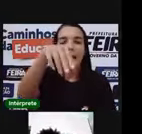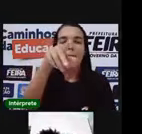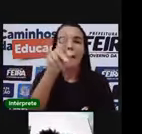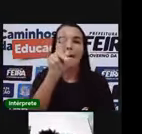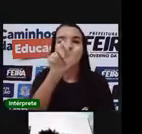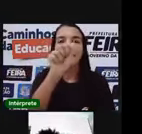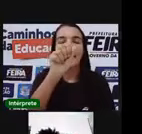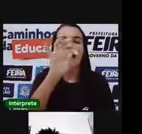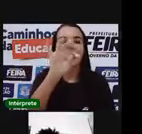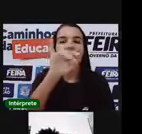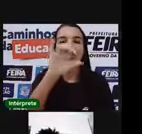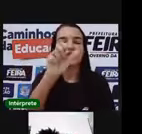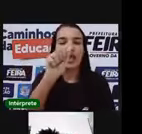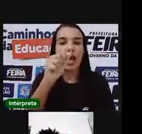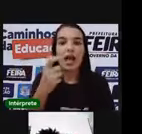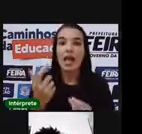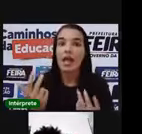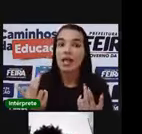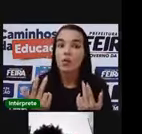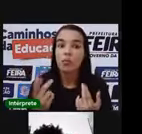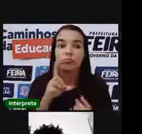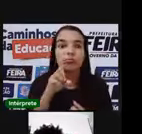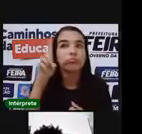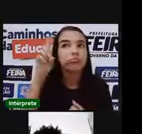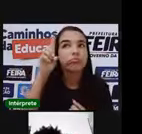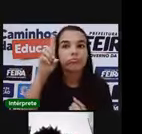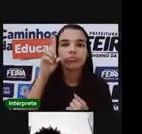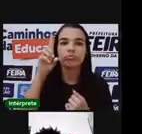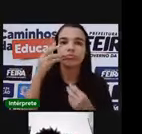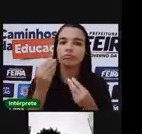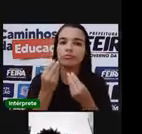é? Olha só. A empatia,